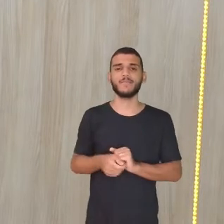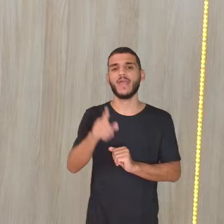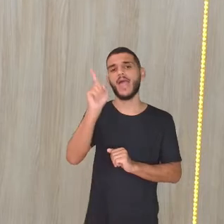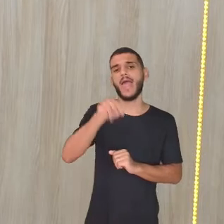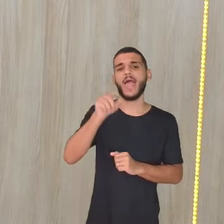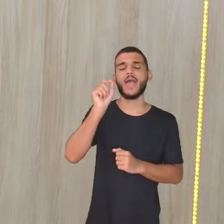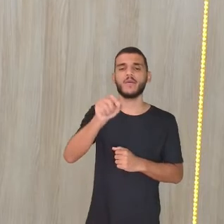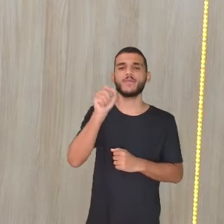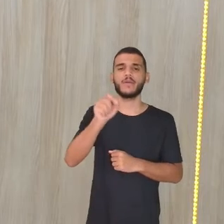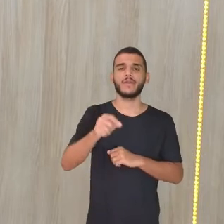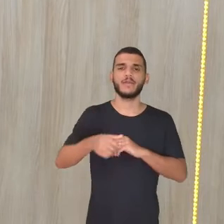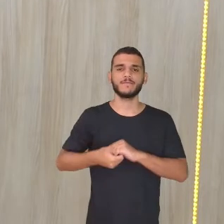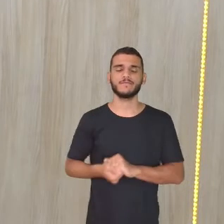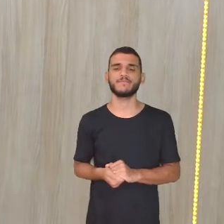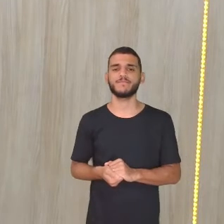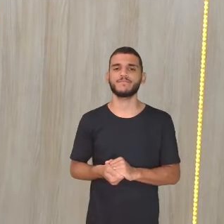relato